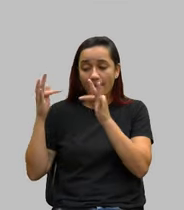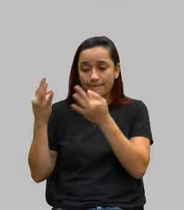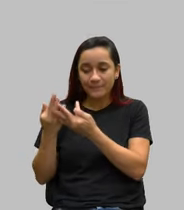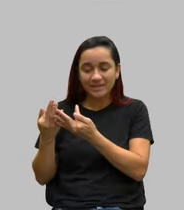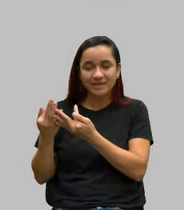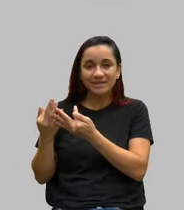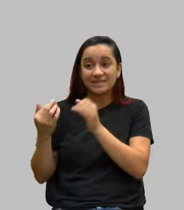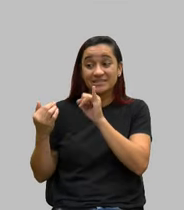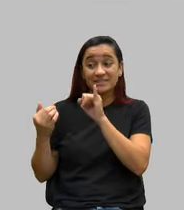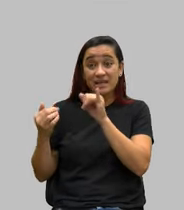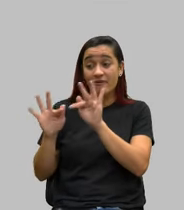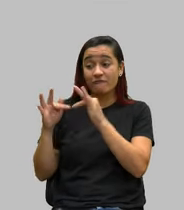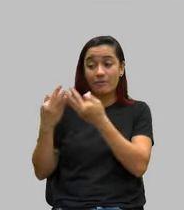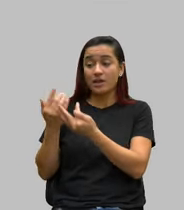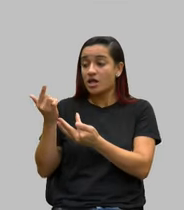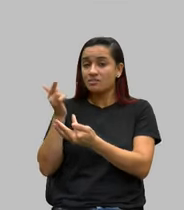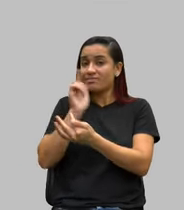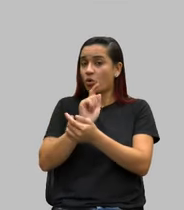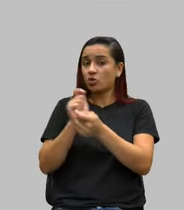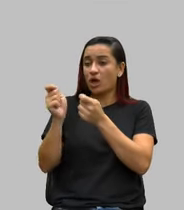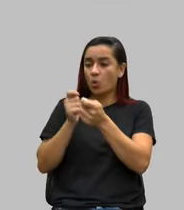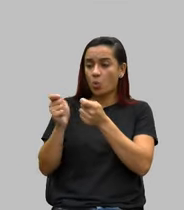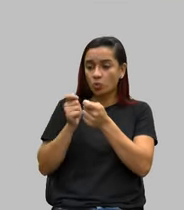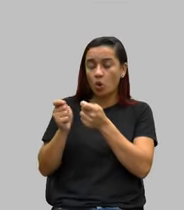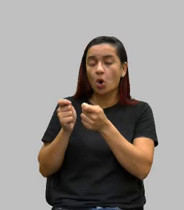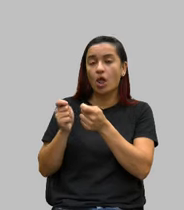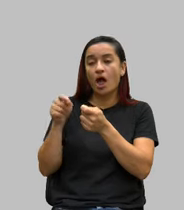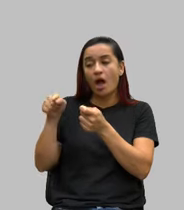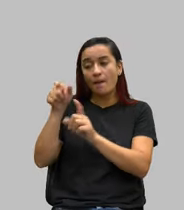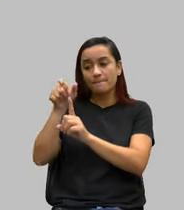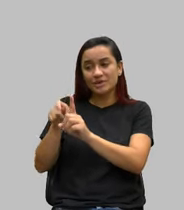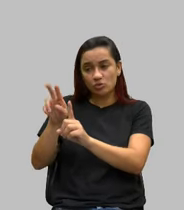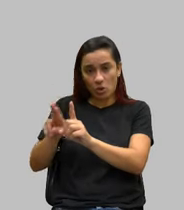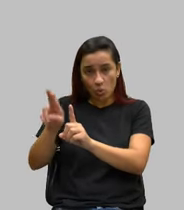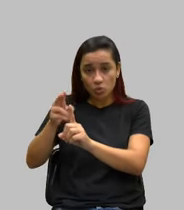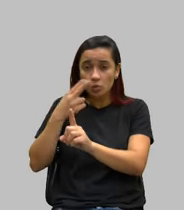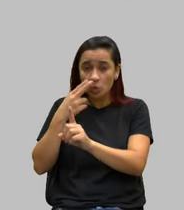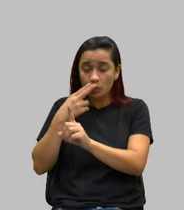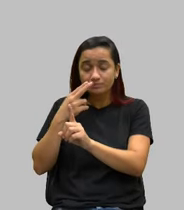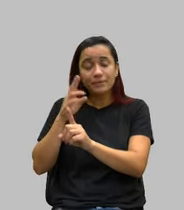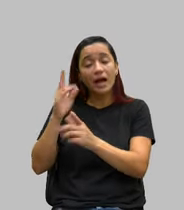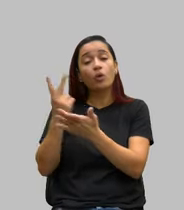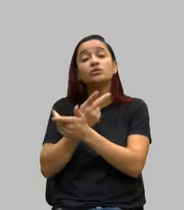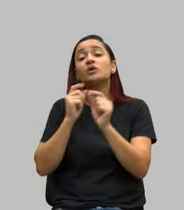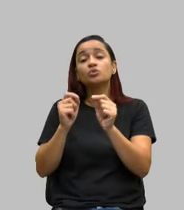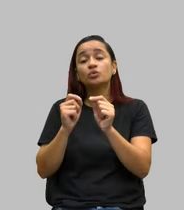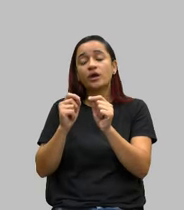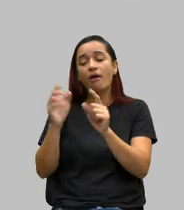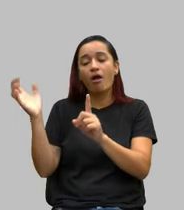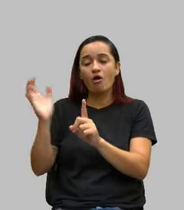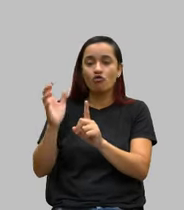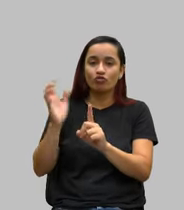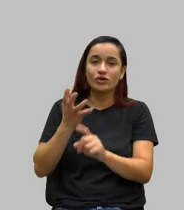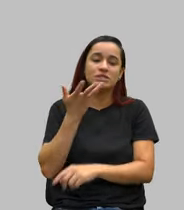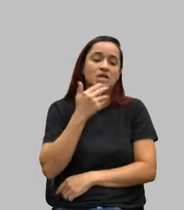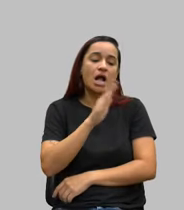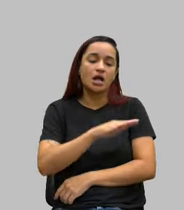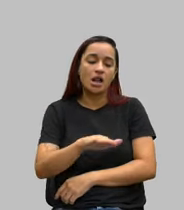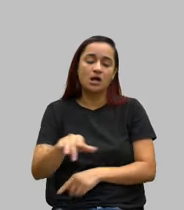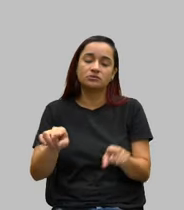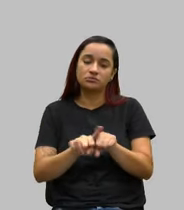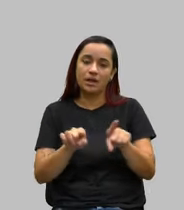domínio ou a recuperação desse usuário normalmente as crianças mais novas destas